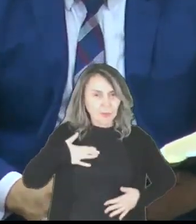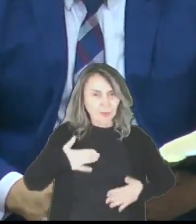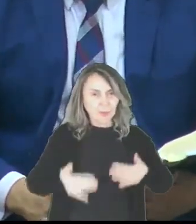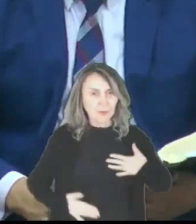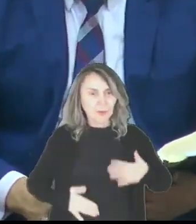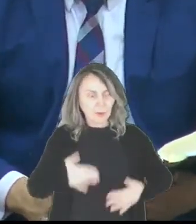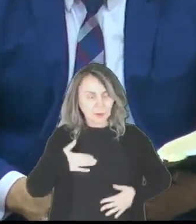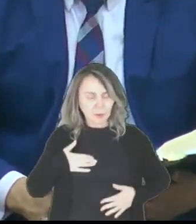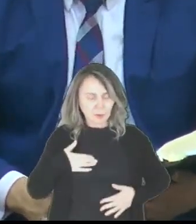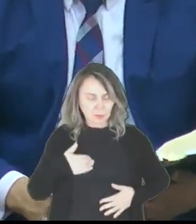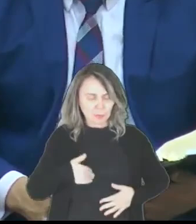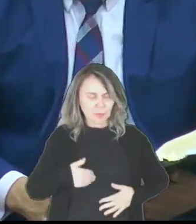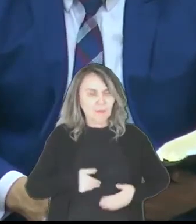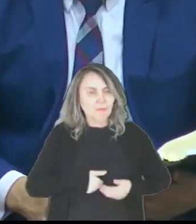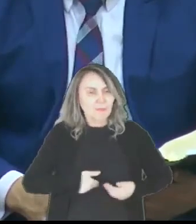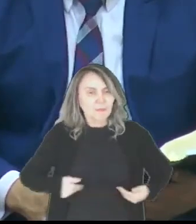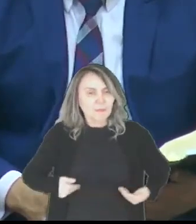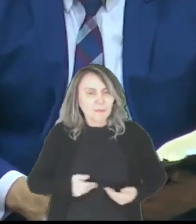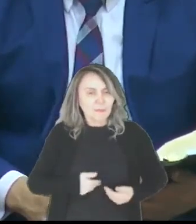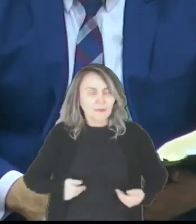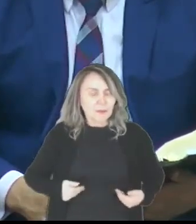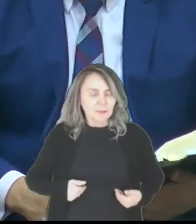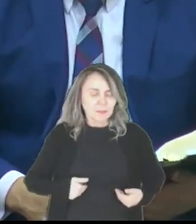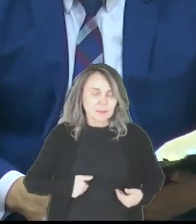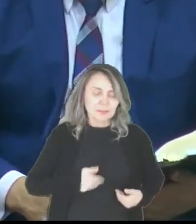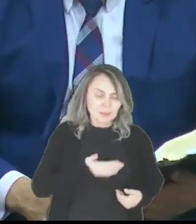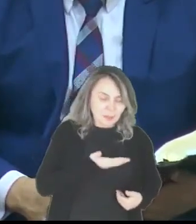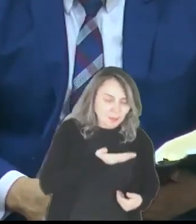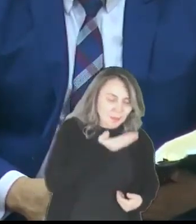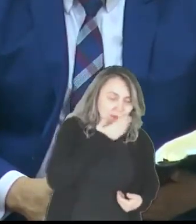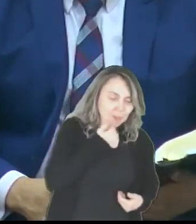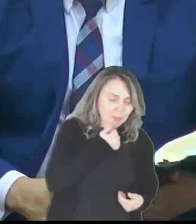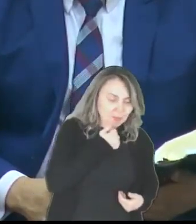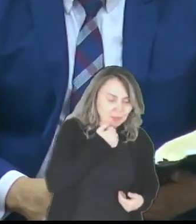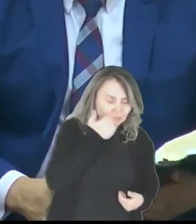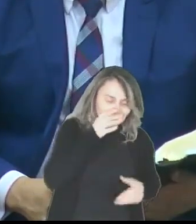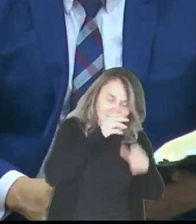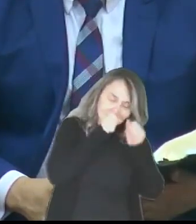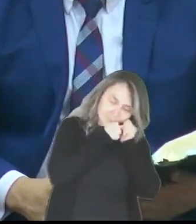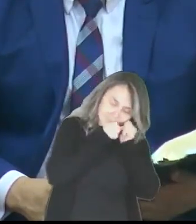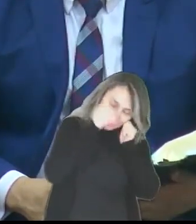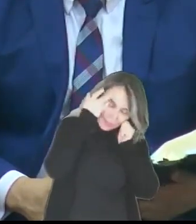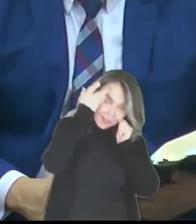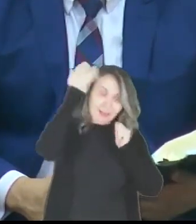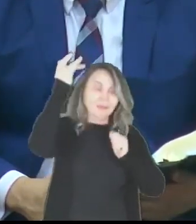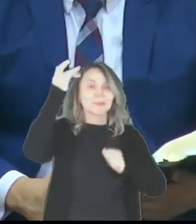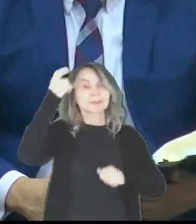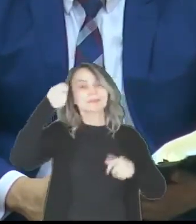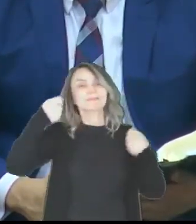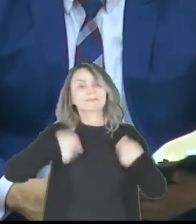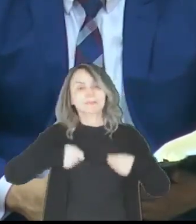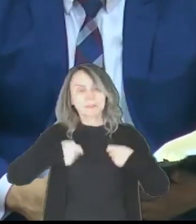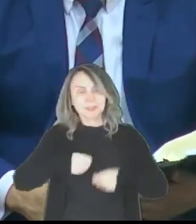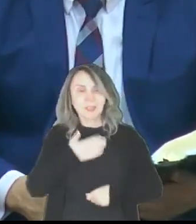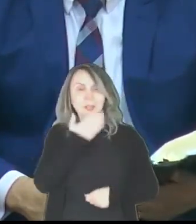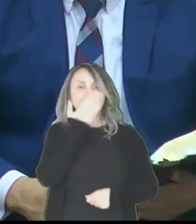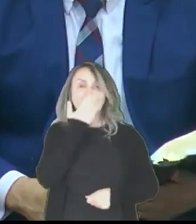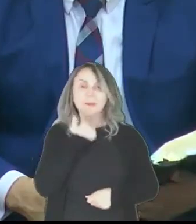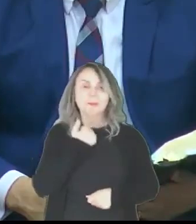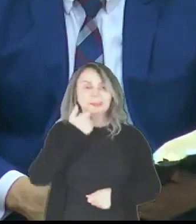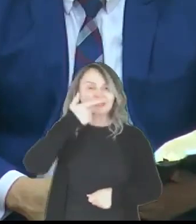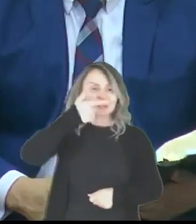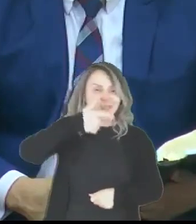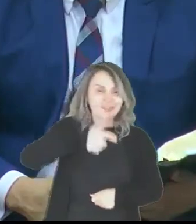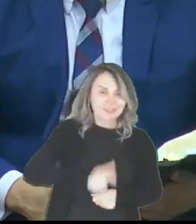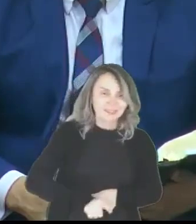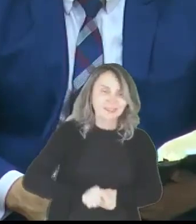pão que eles comiam num dia e no outro precisava comer outra vez. Mas aquele pão, Jesus